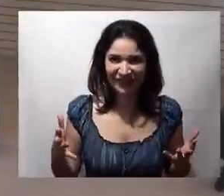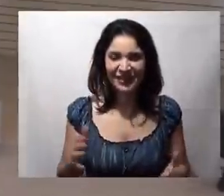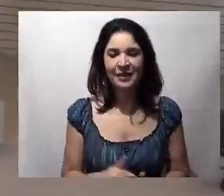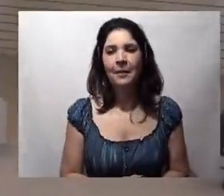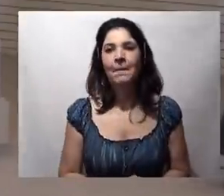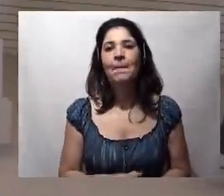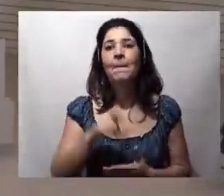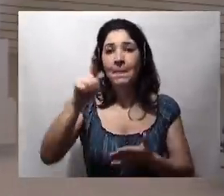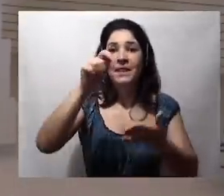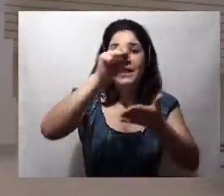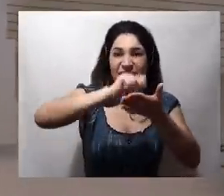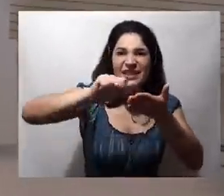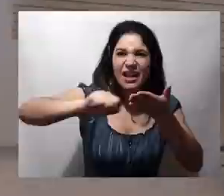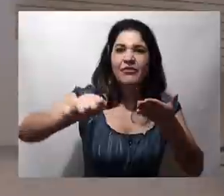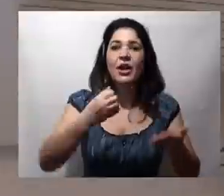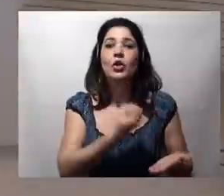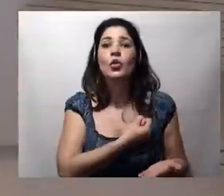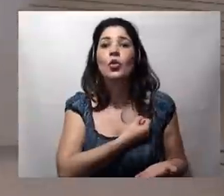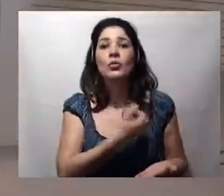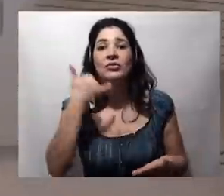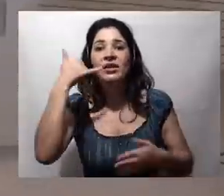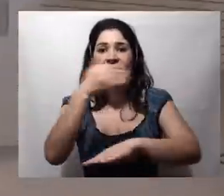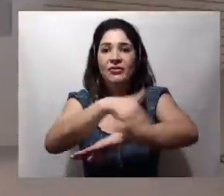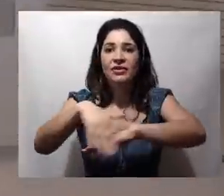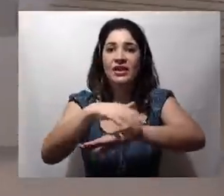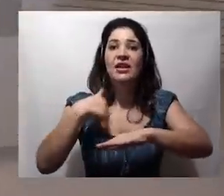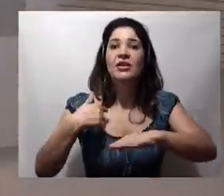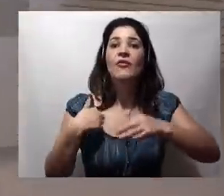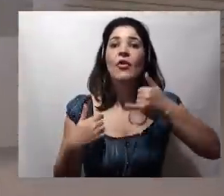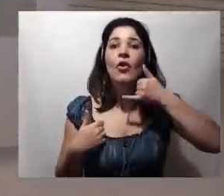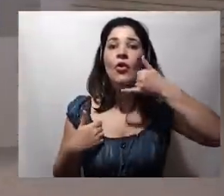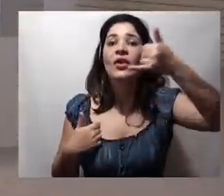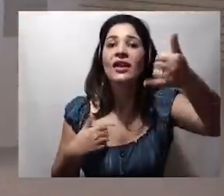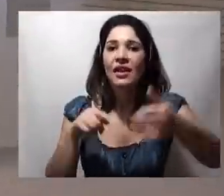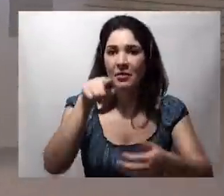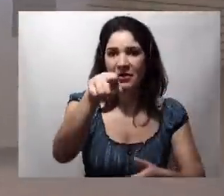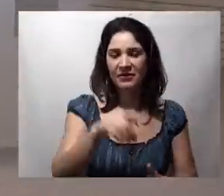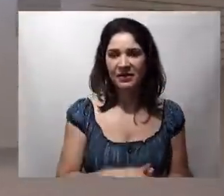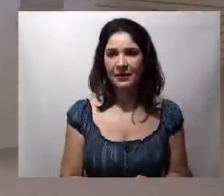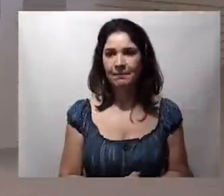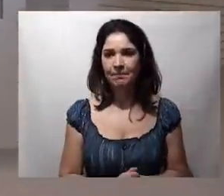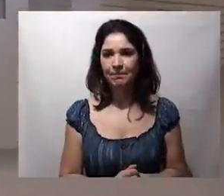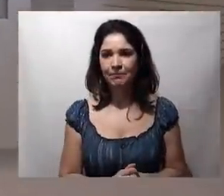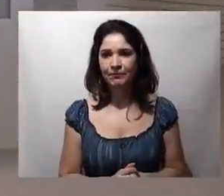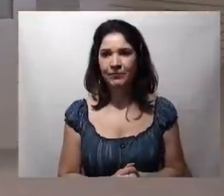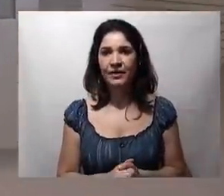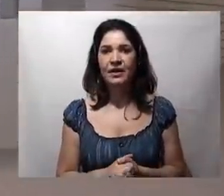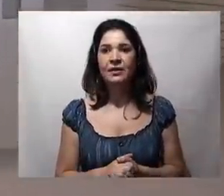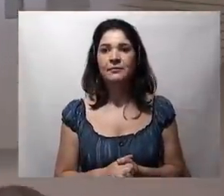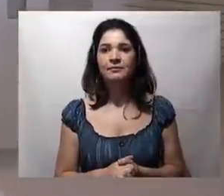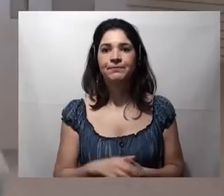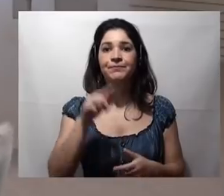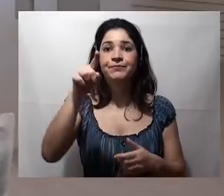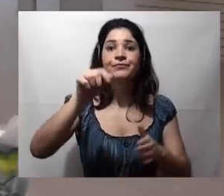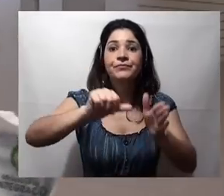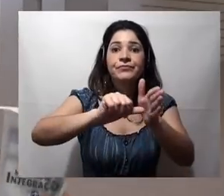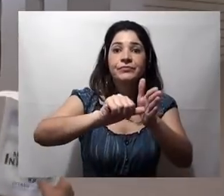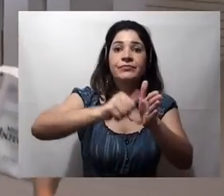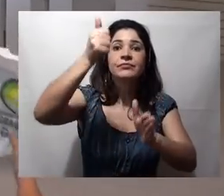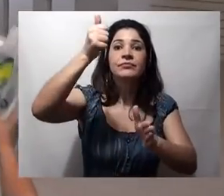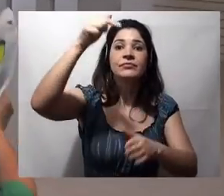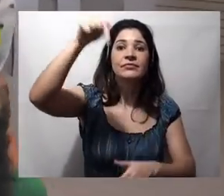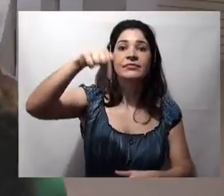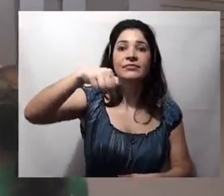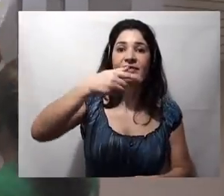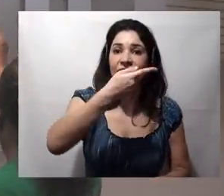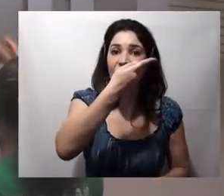chat foi aí seu contato seu endereço nós vamos conversar com você cadê o povo nosso quem nunca tinha entrado aqui